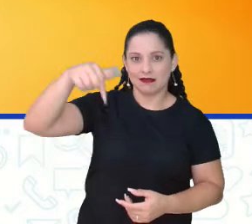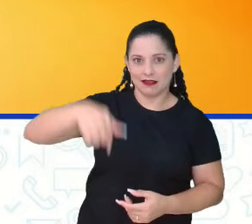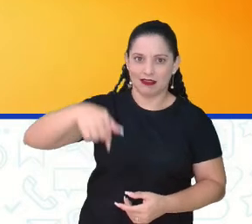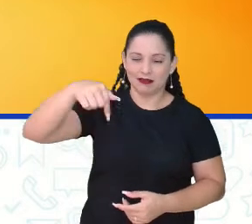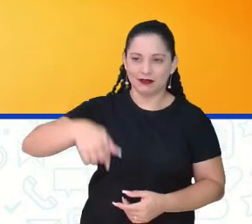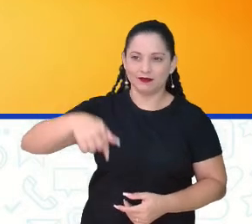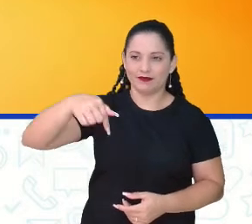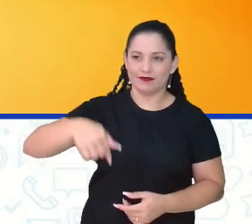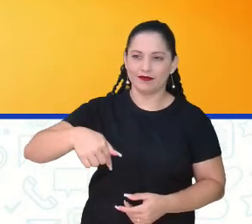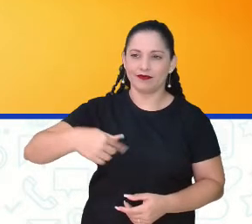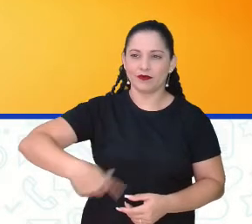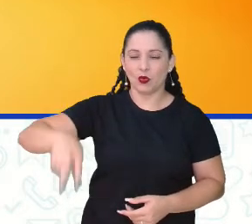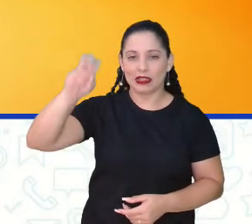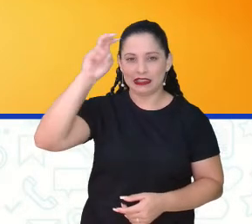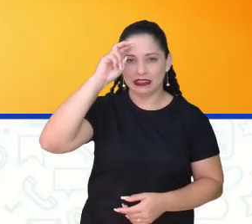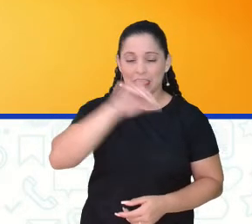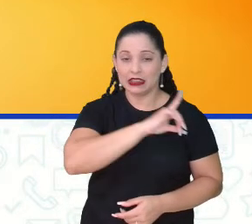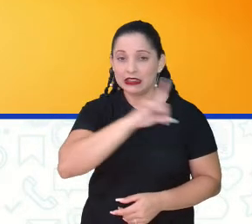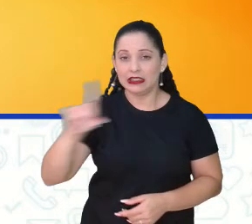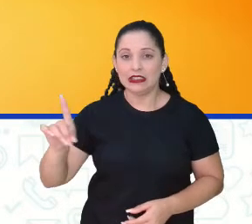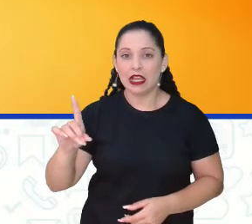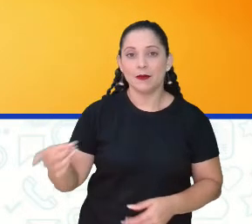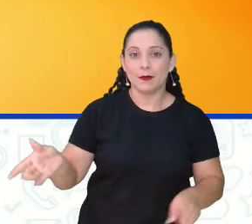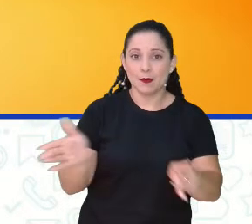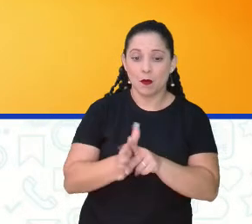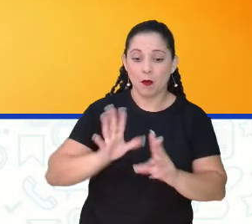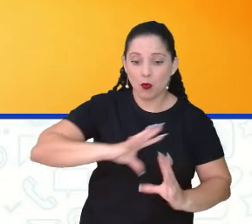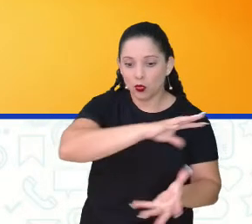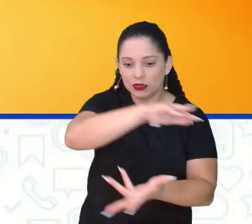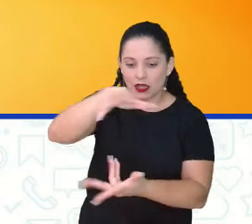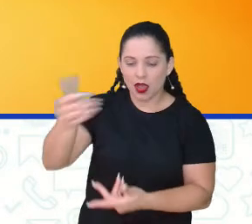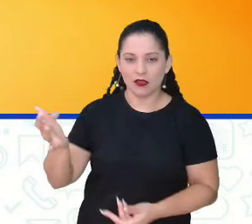dia da saúde, o Dia Mundial da Saúde,